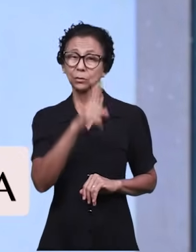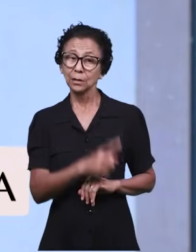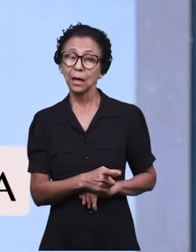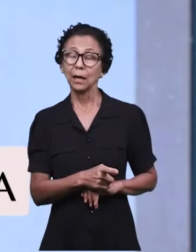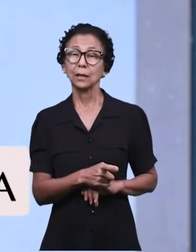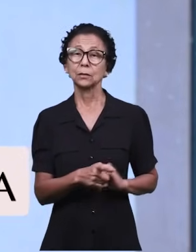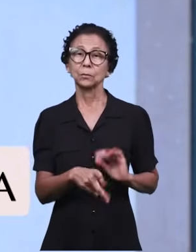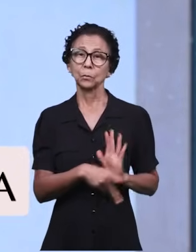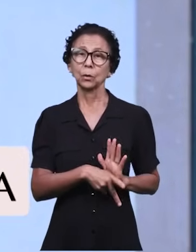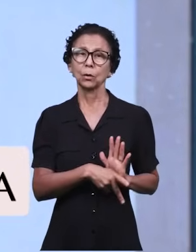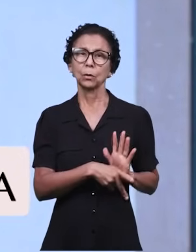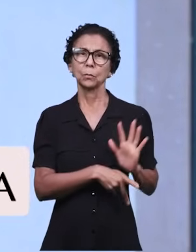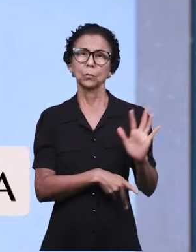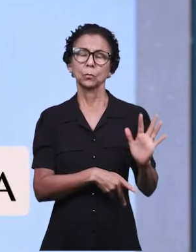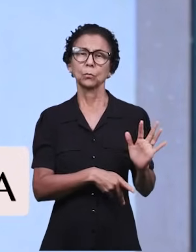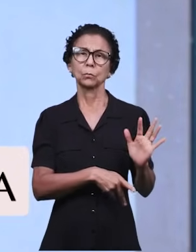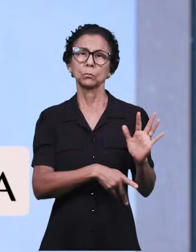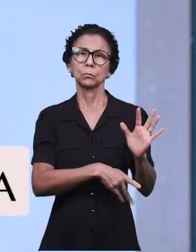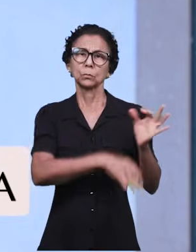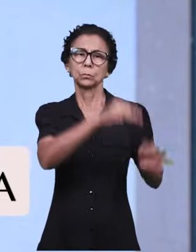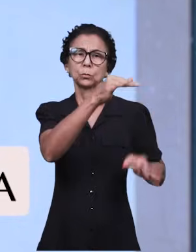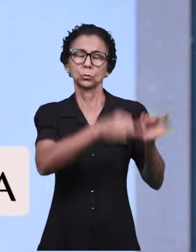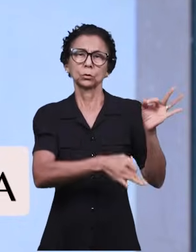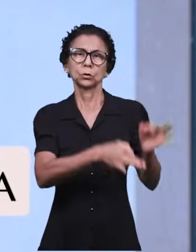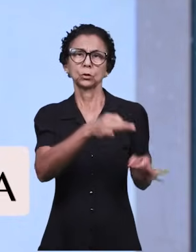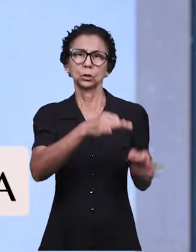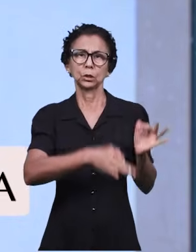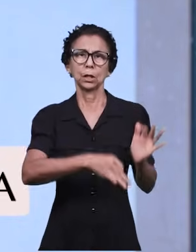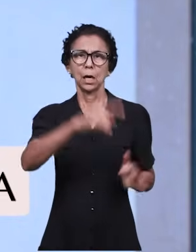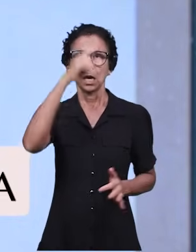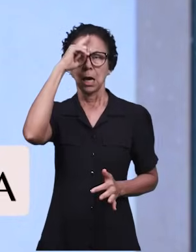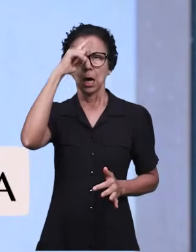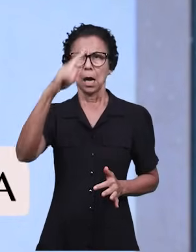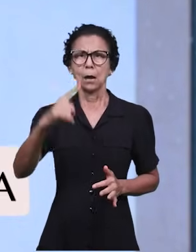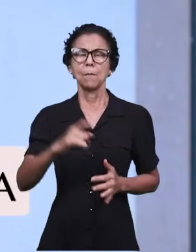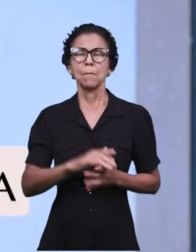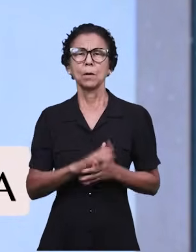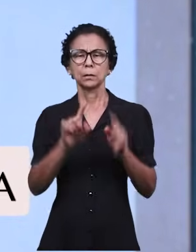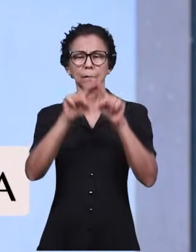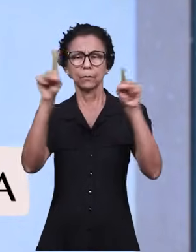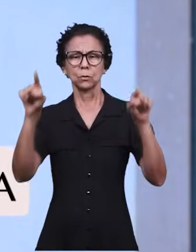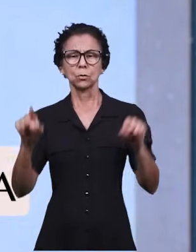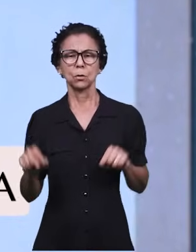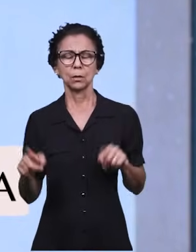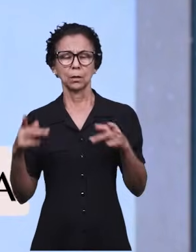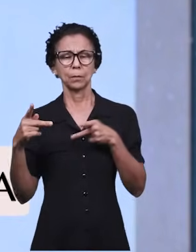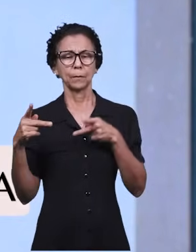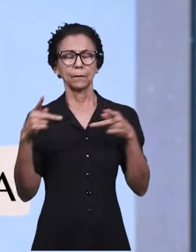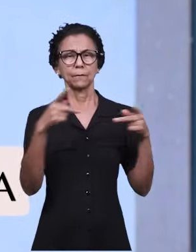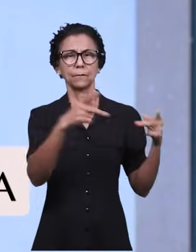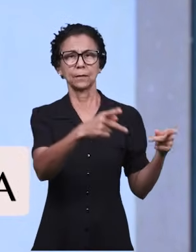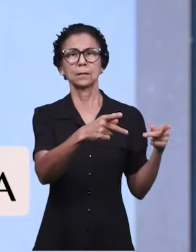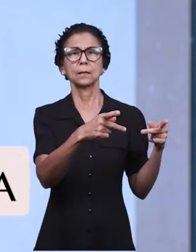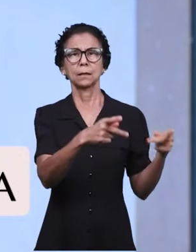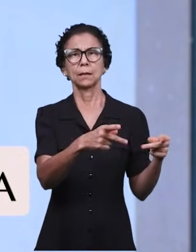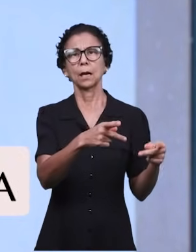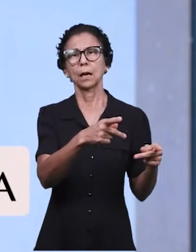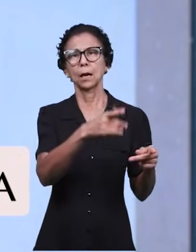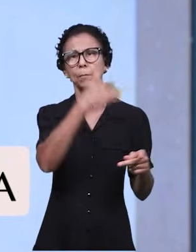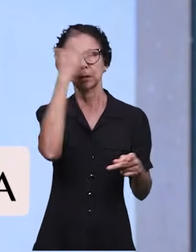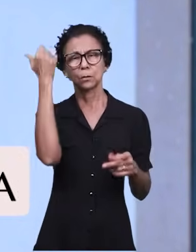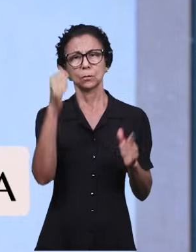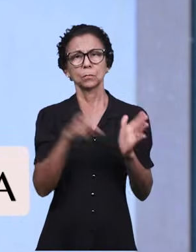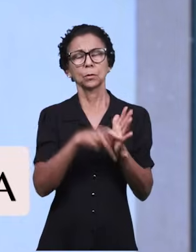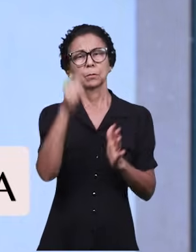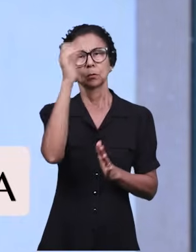local. Ele envia funcionários da embaixada para visitar brasileiros que estão presos ou